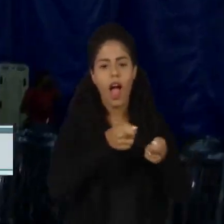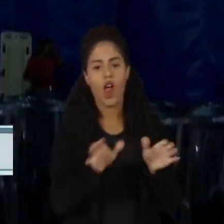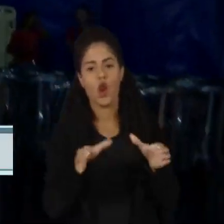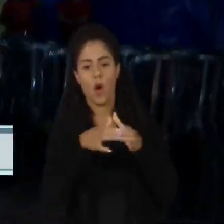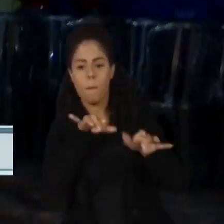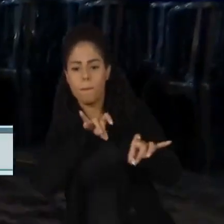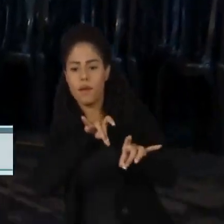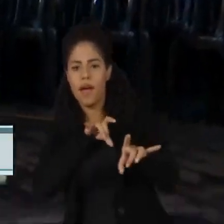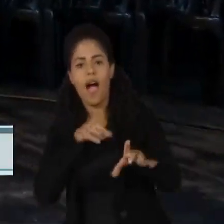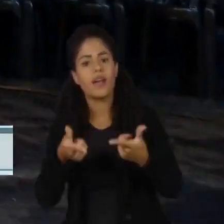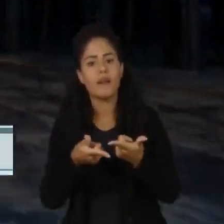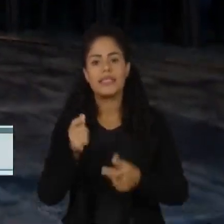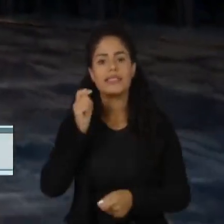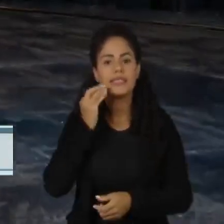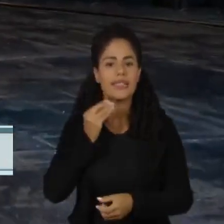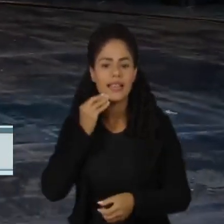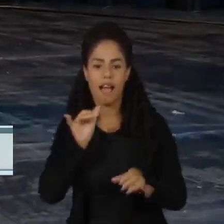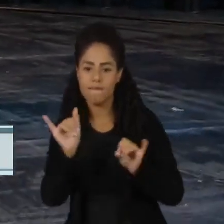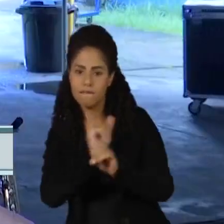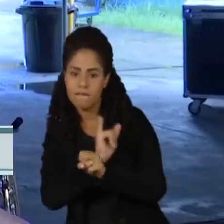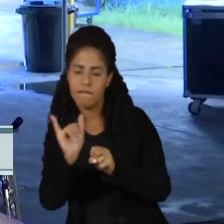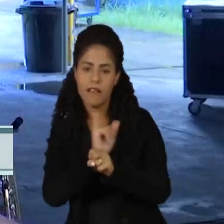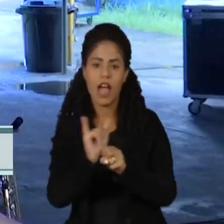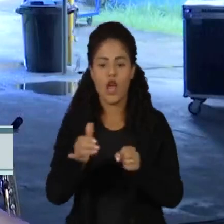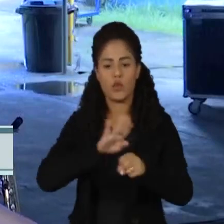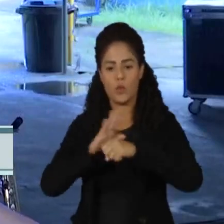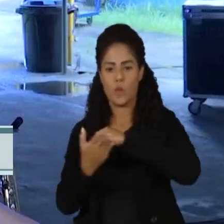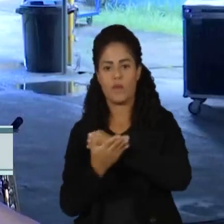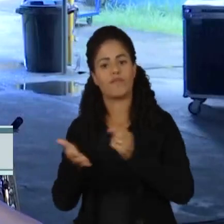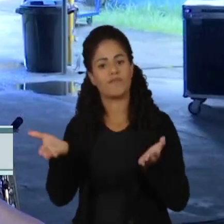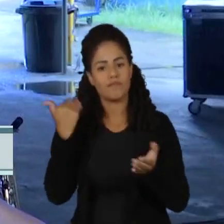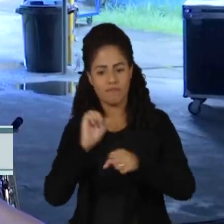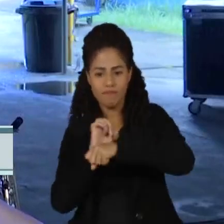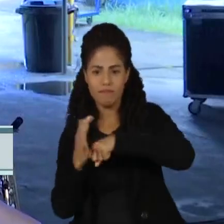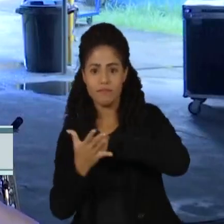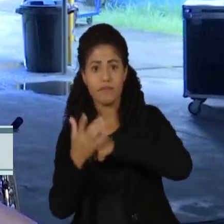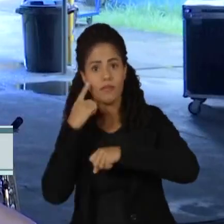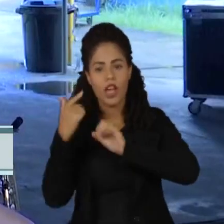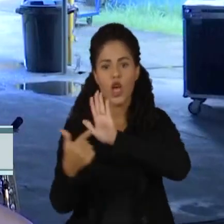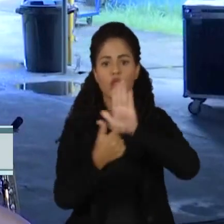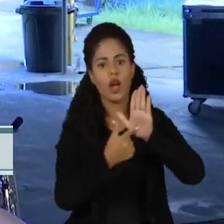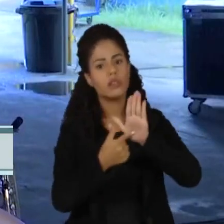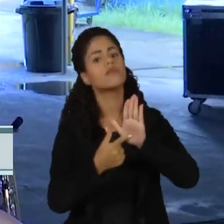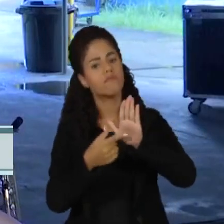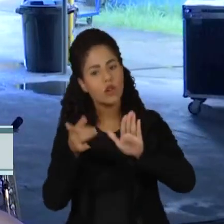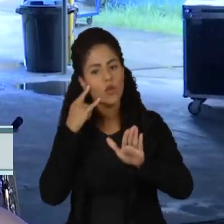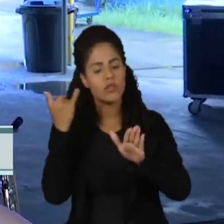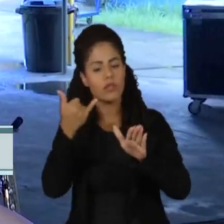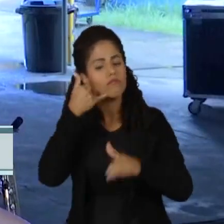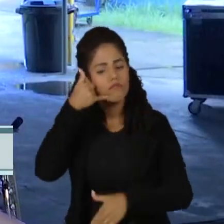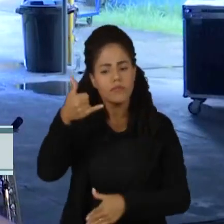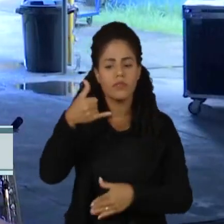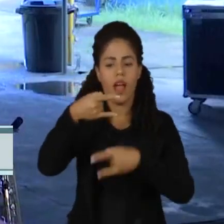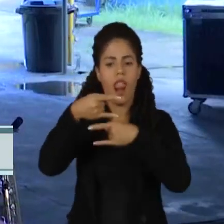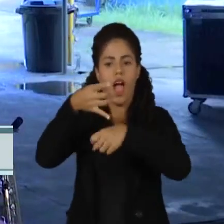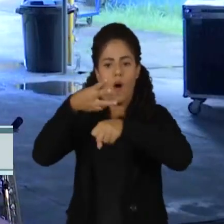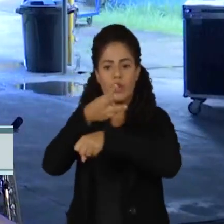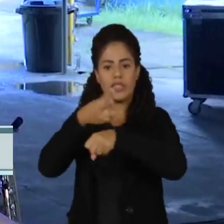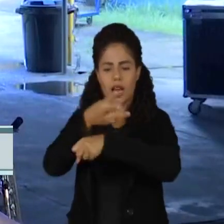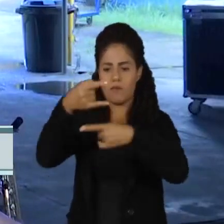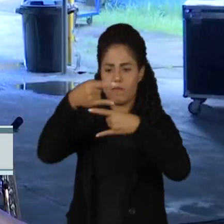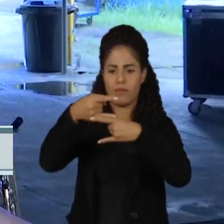verdadeiros malabarismos para sobreviver à pandemia. A gente fez até apresentação por WhatsApp, para poder fomentar